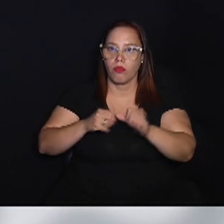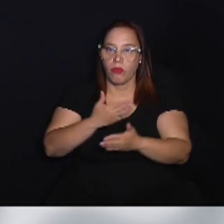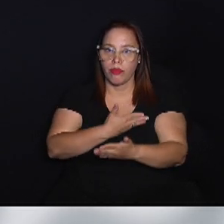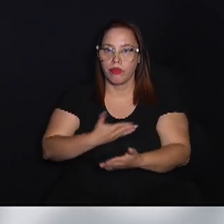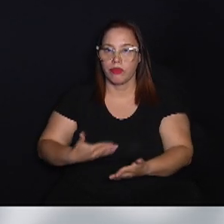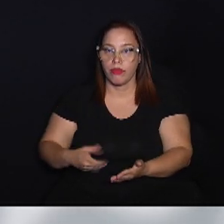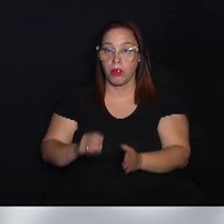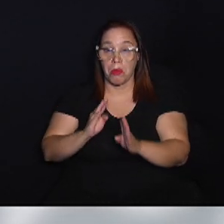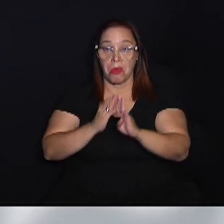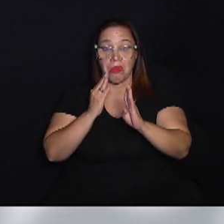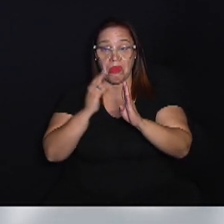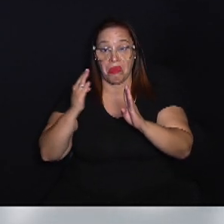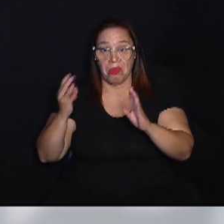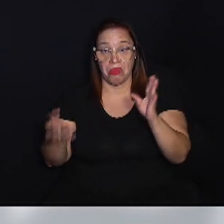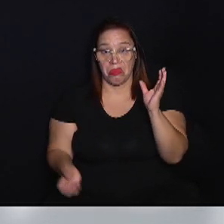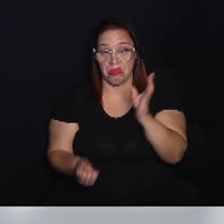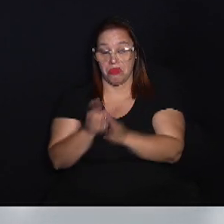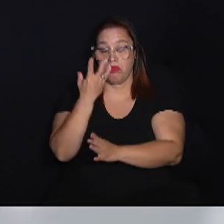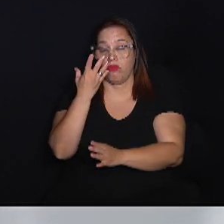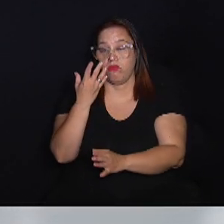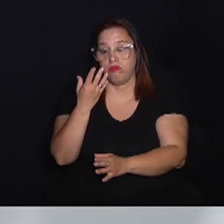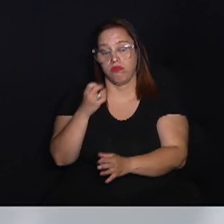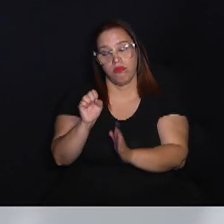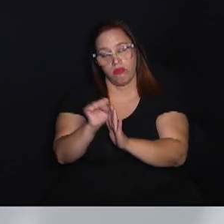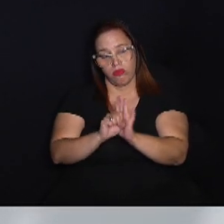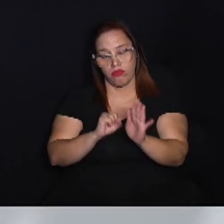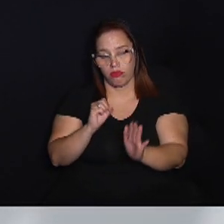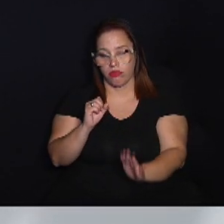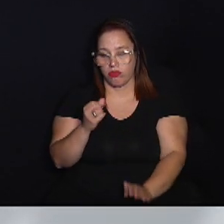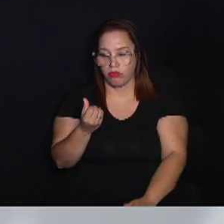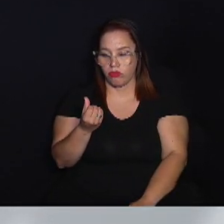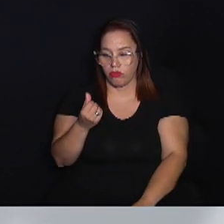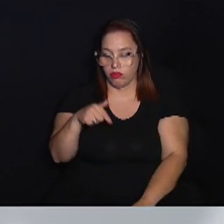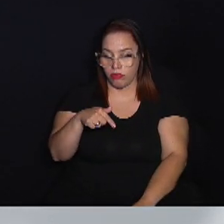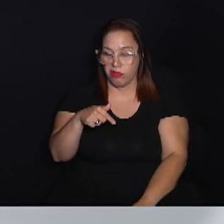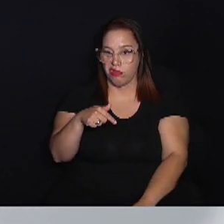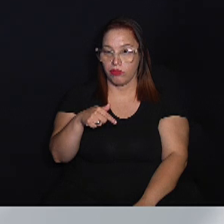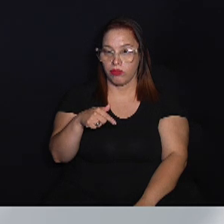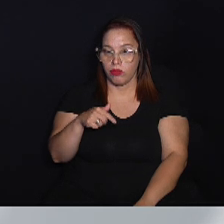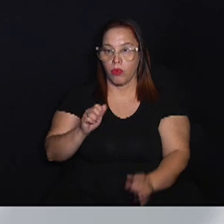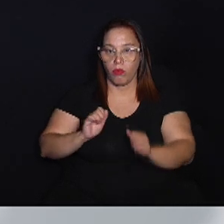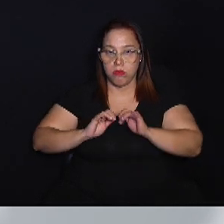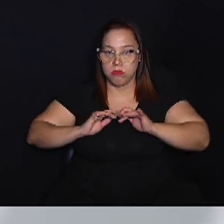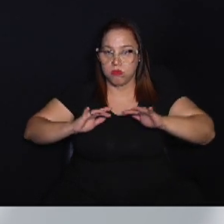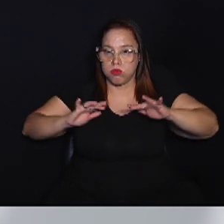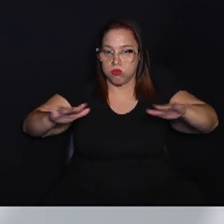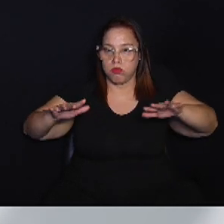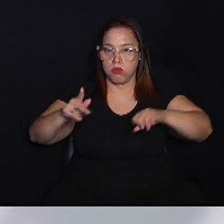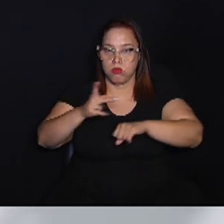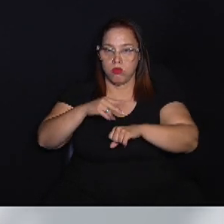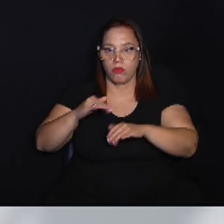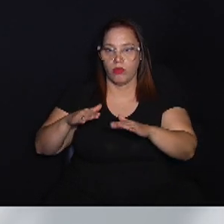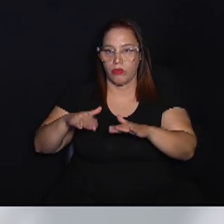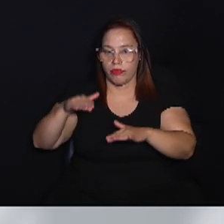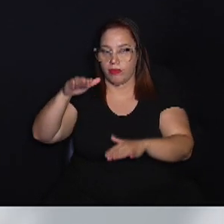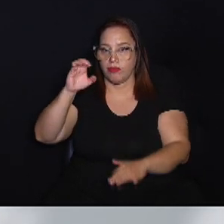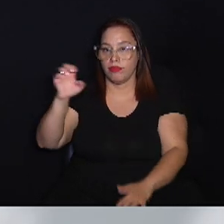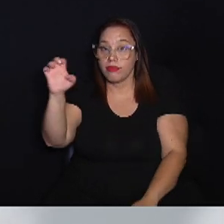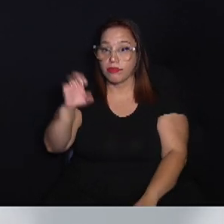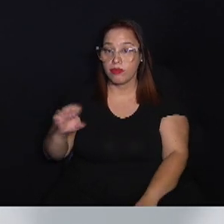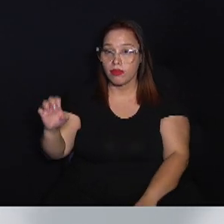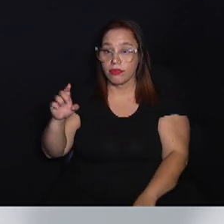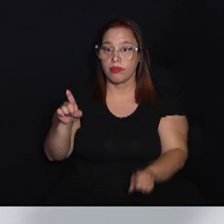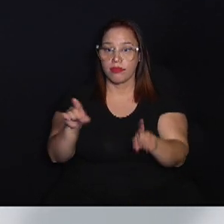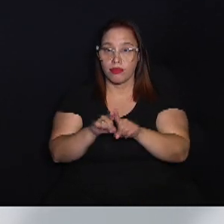das bibliotecas acabou ganhando impulso no século XVII, expandindo nos países mais desenvolvidos da